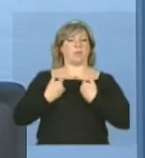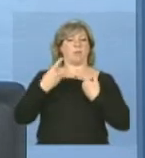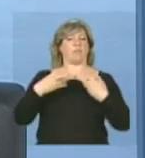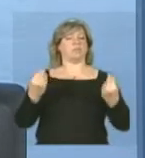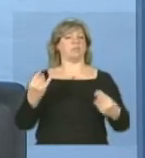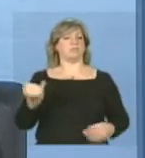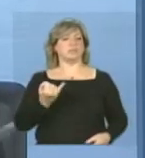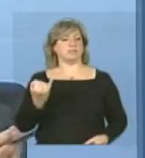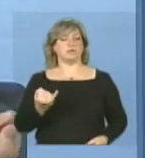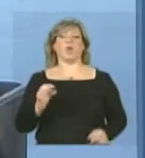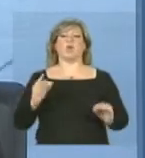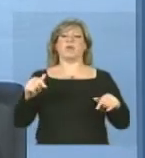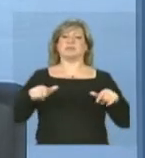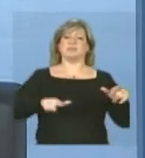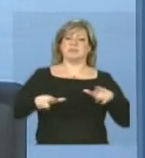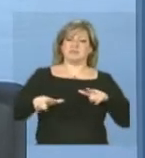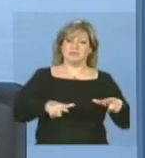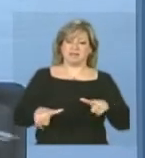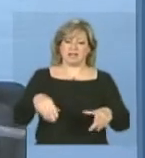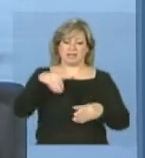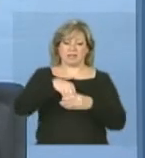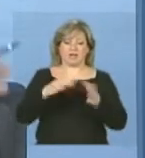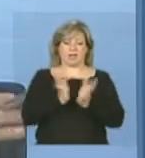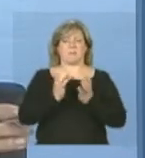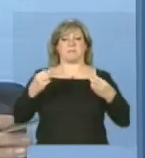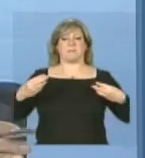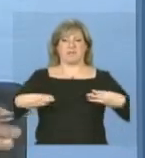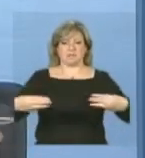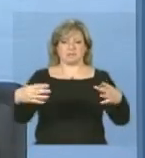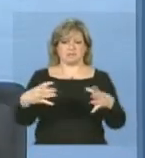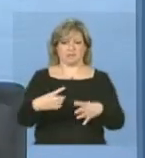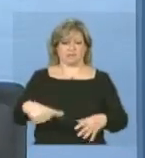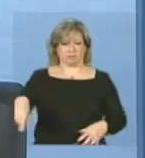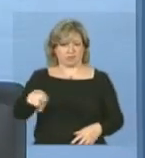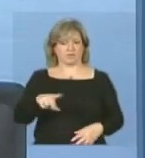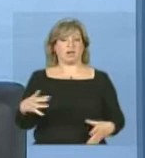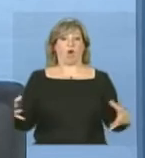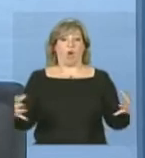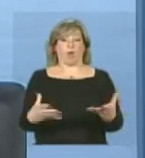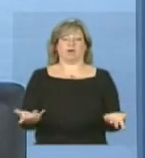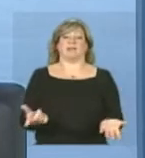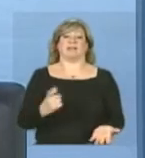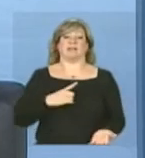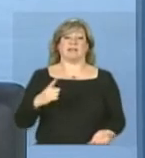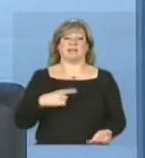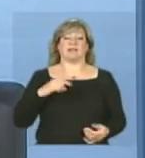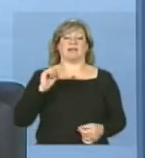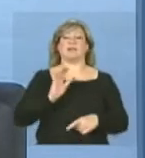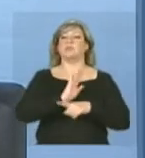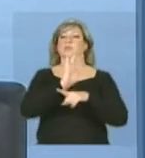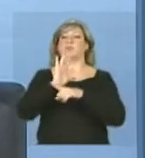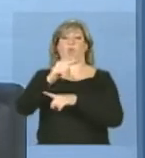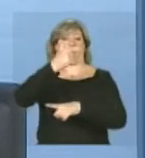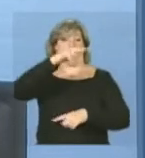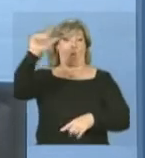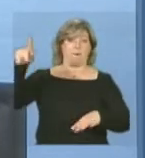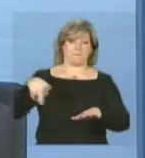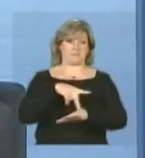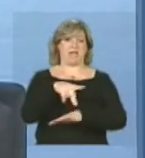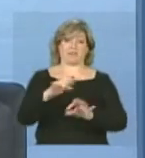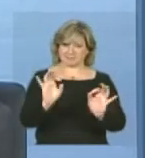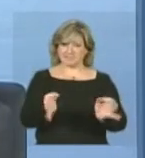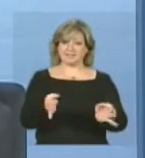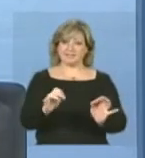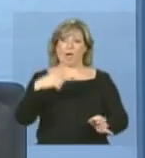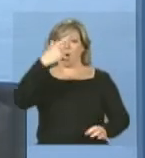esse trabalho interministerial de vocês hoje já está sendo emprestado a outros países, né? Porque realmente foi o que a gente